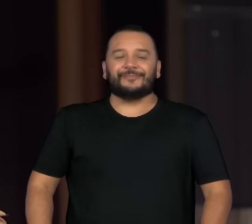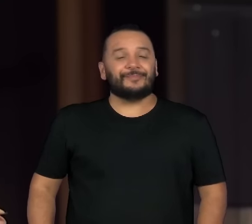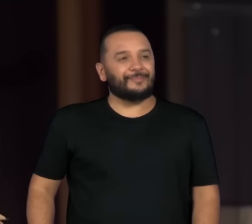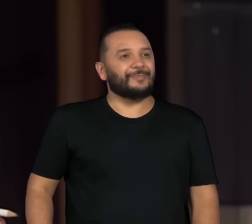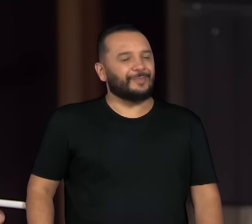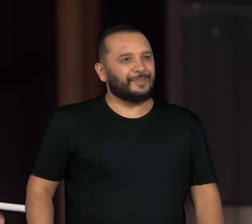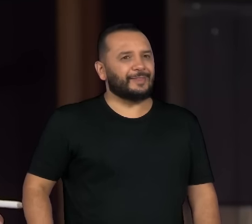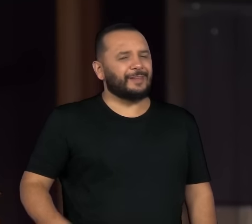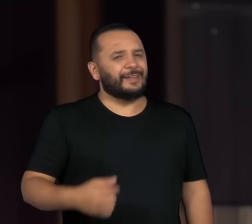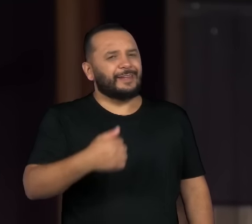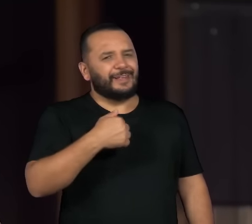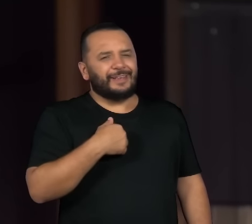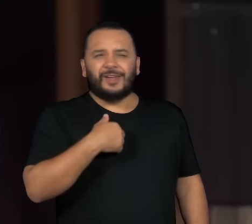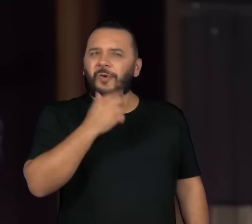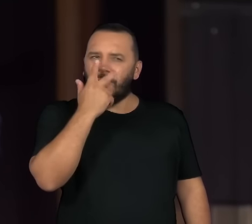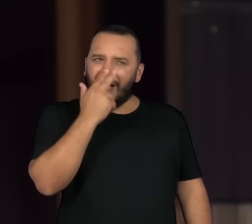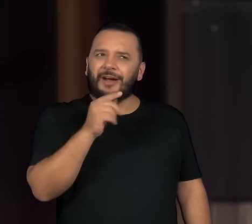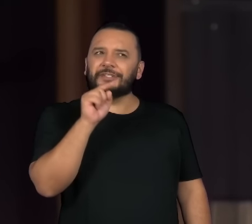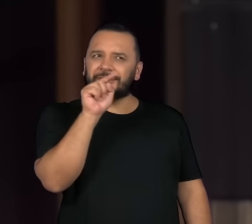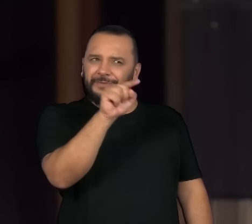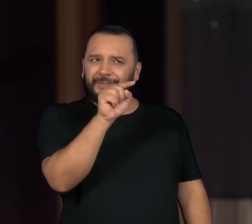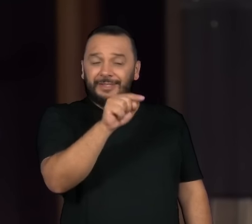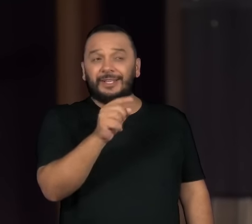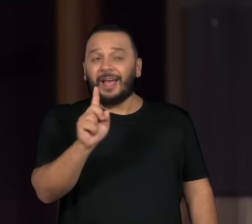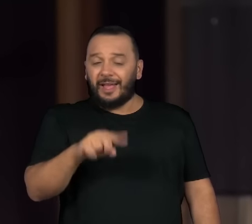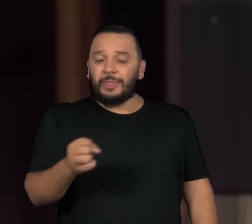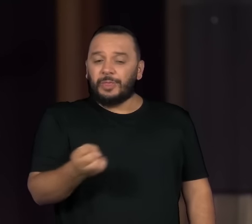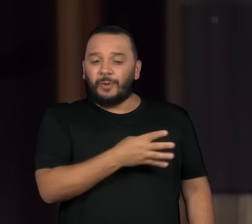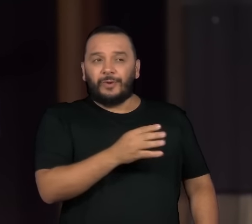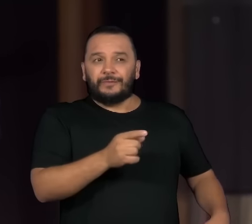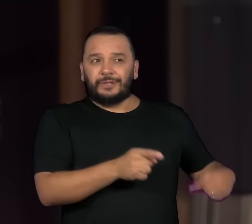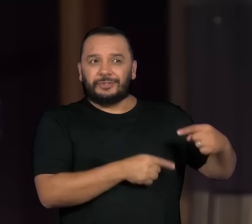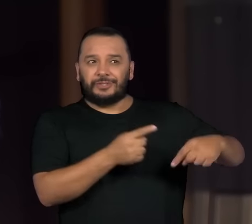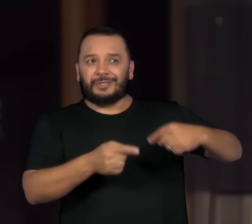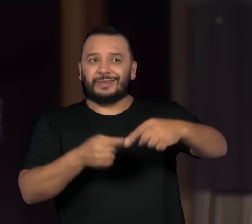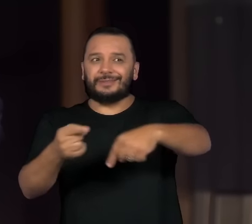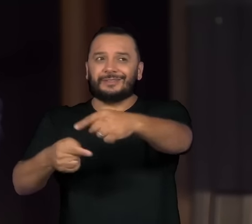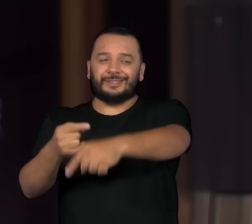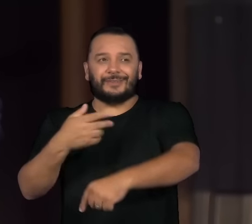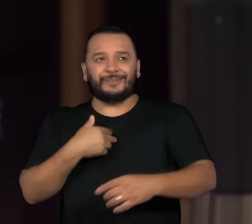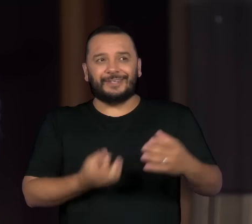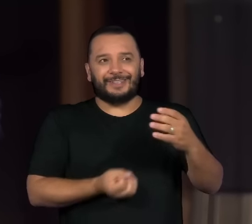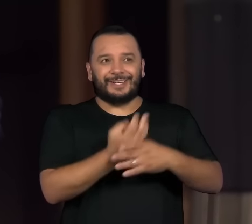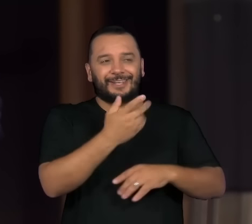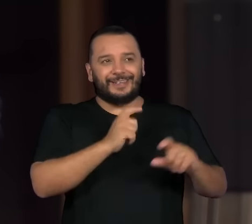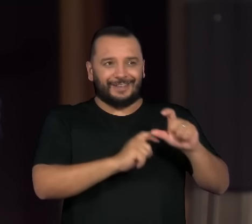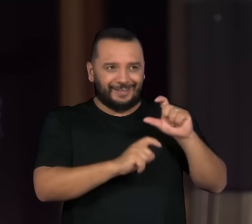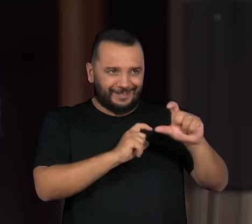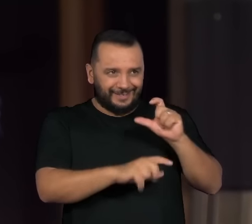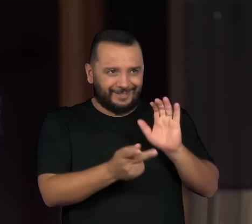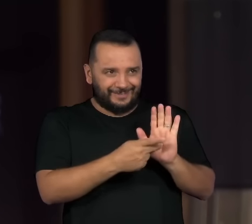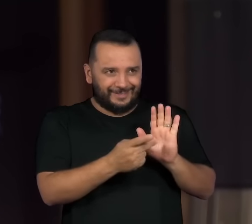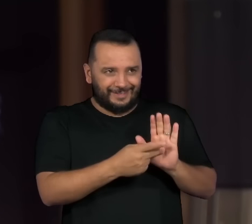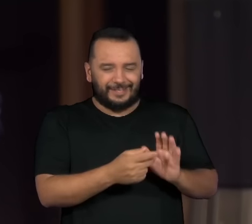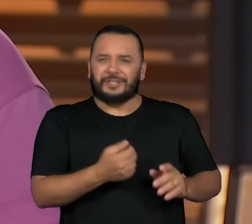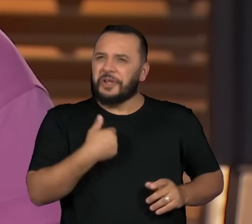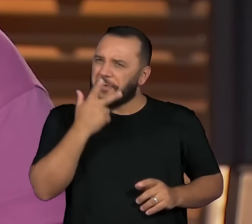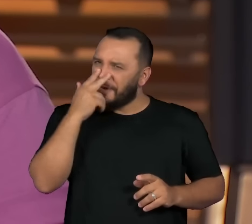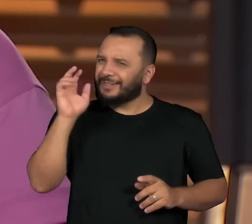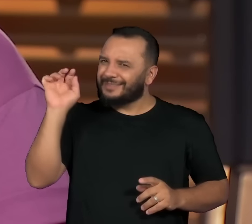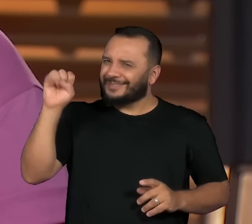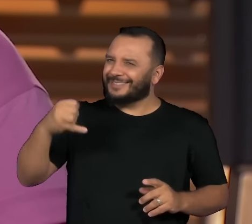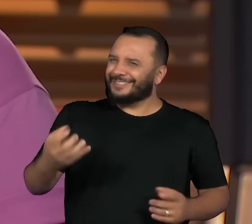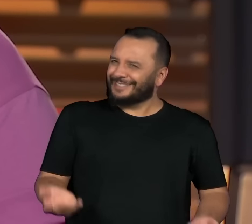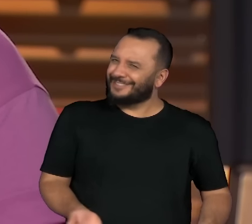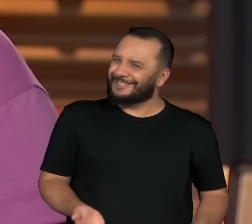Lu, eu tenho a impressão que você é parte de uma nova geração de pessoas que criam história em quadrinhos. Acho que sim. Não é?